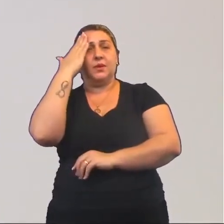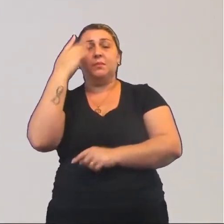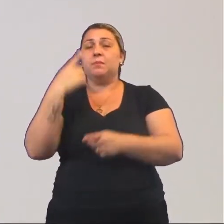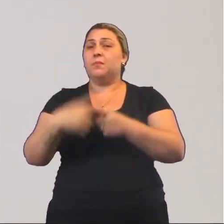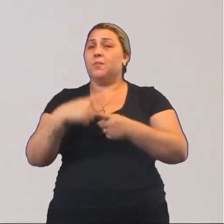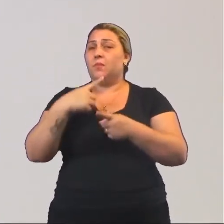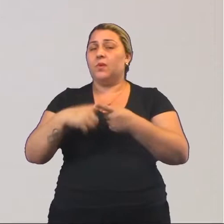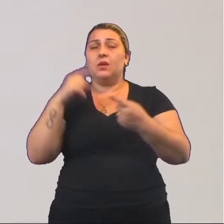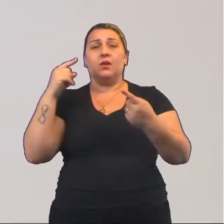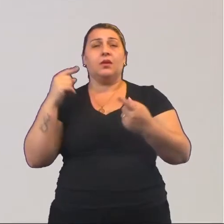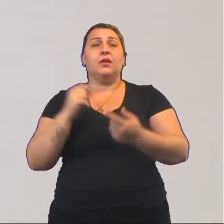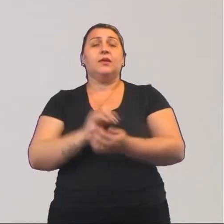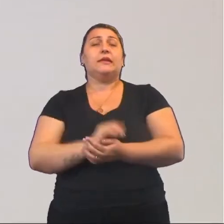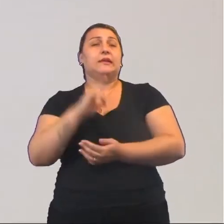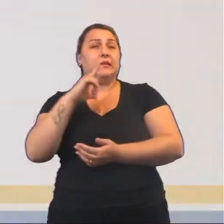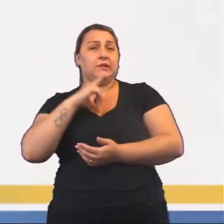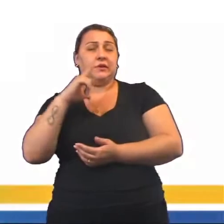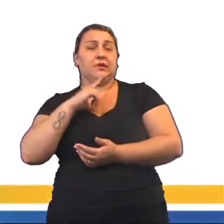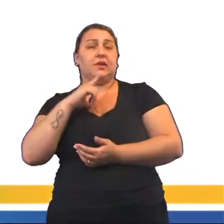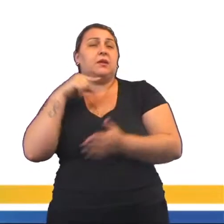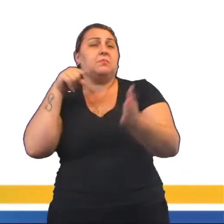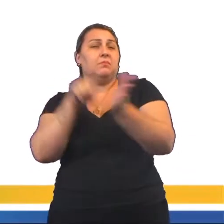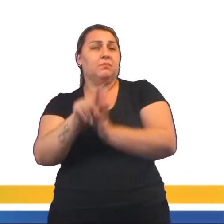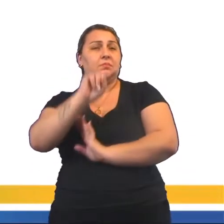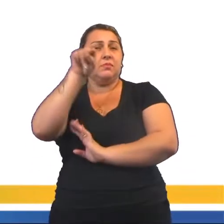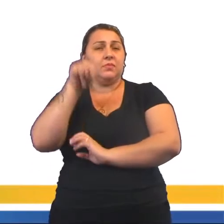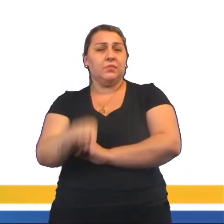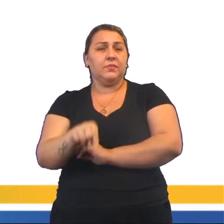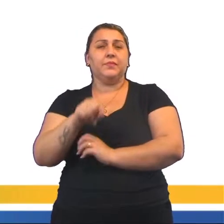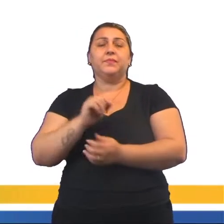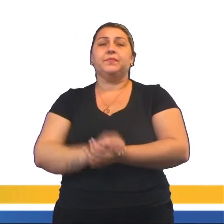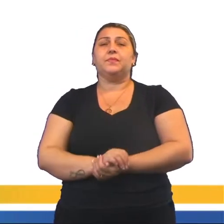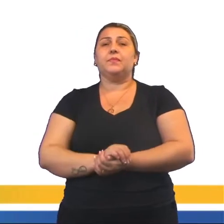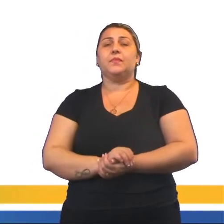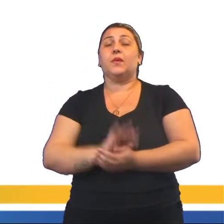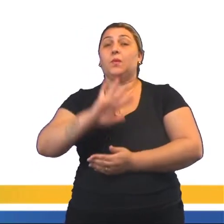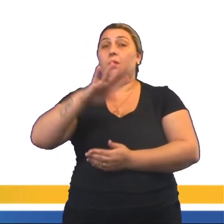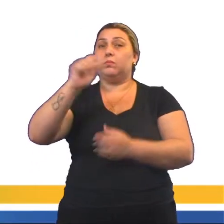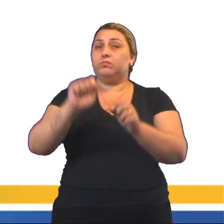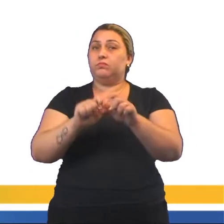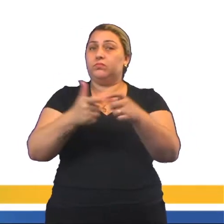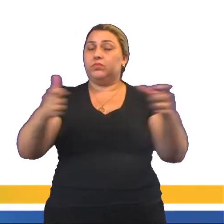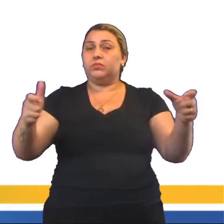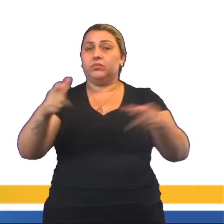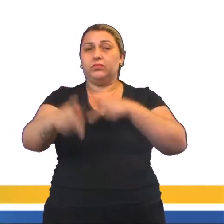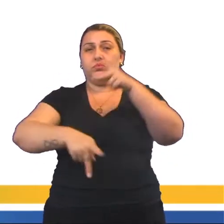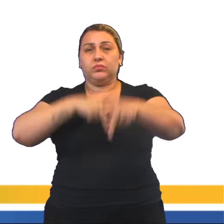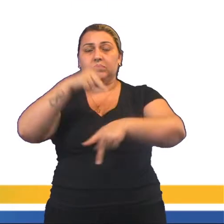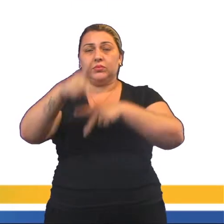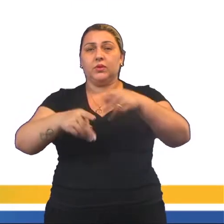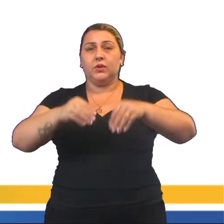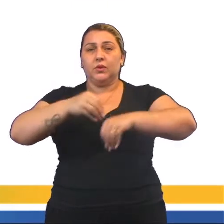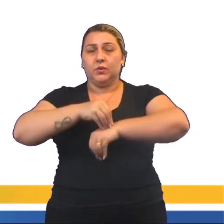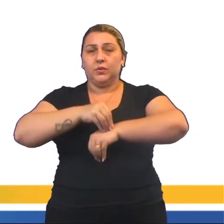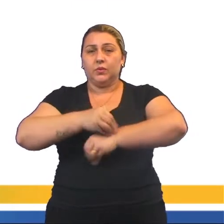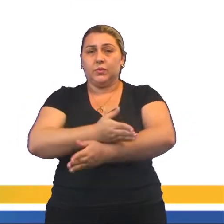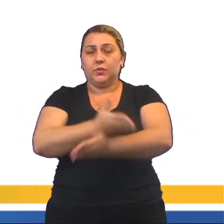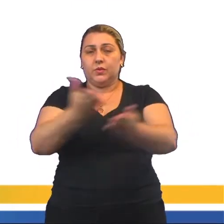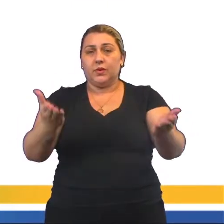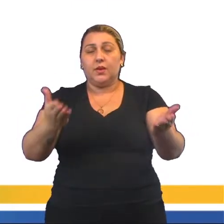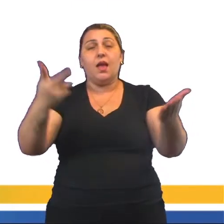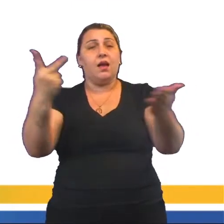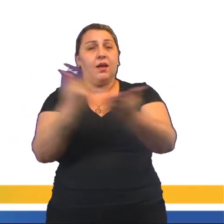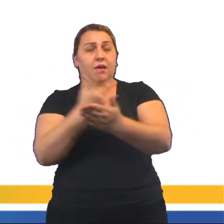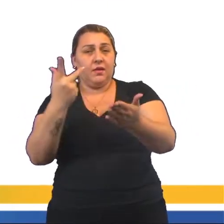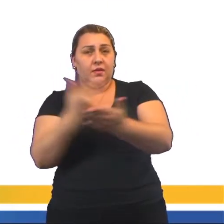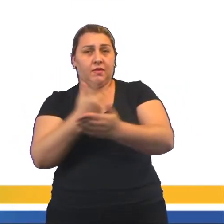que muitas vezes tem esse questionamento. Mas vamos lá. O aumento populacional e a distribuição